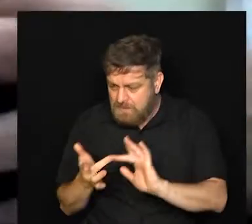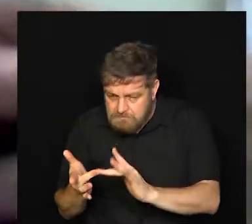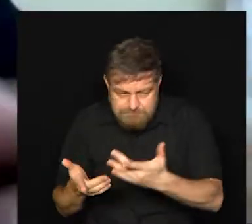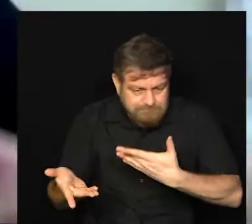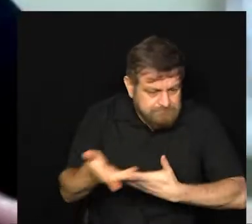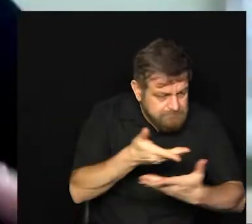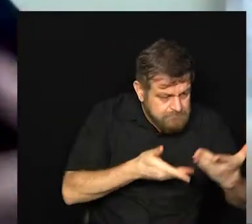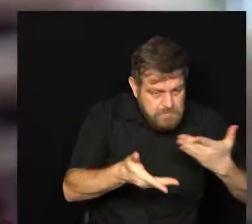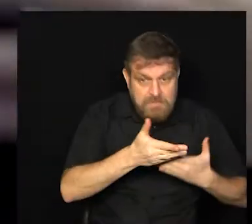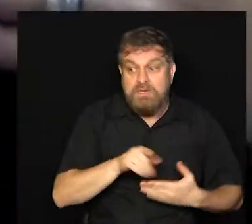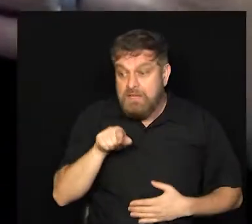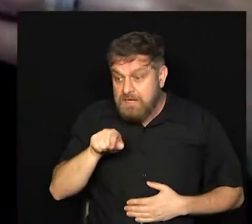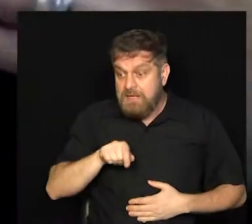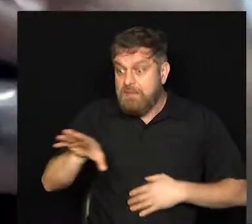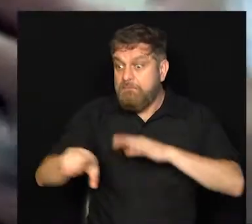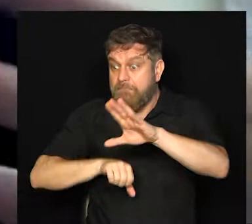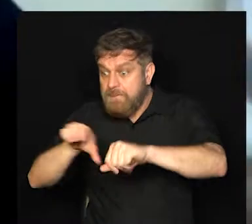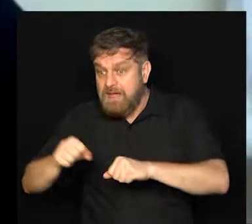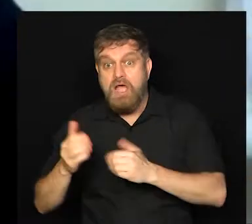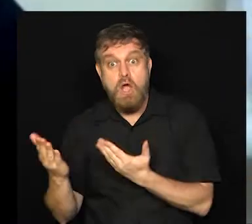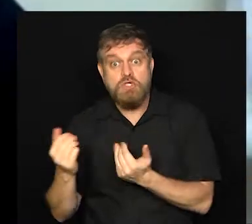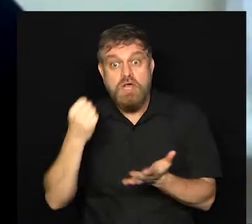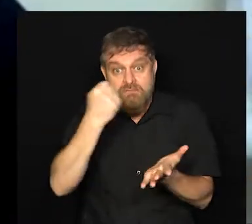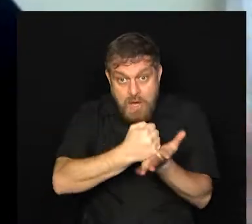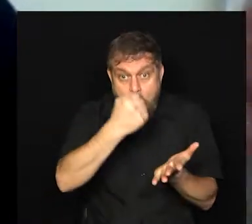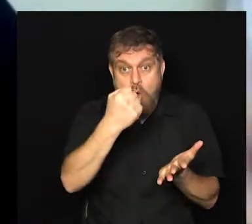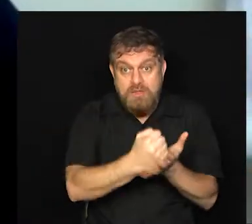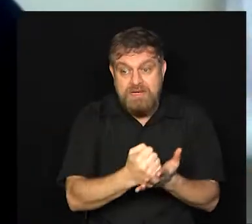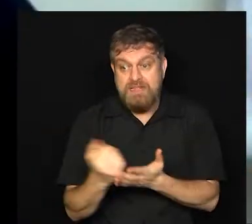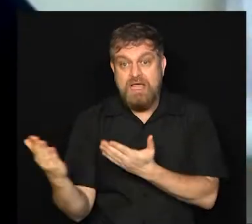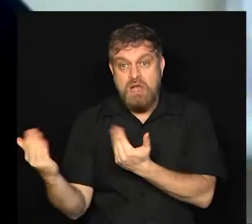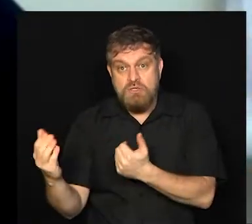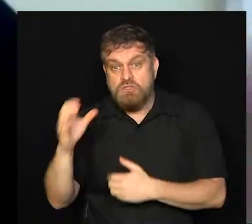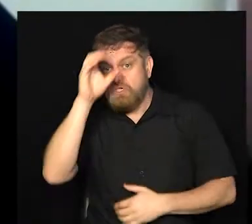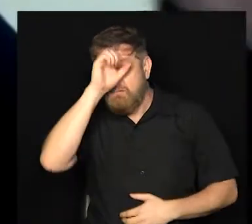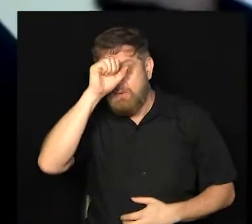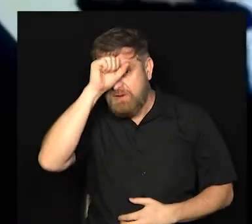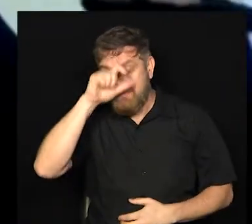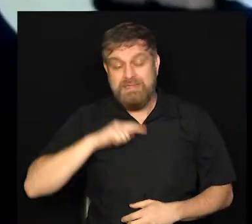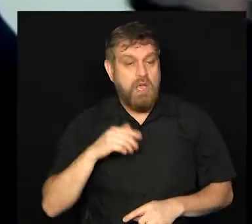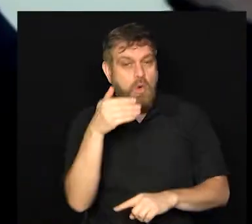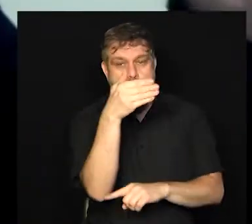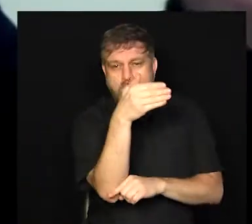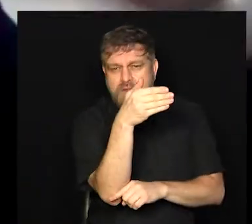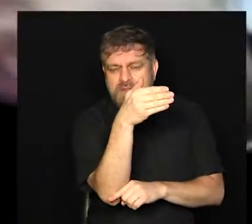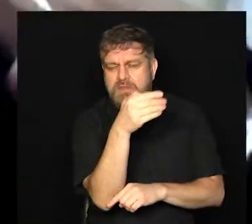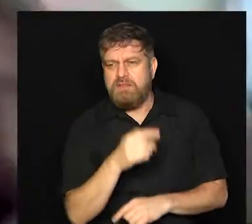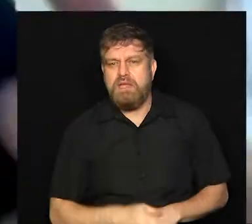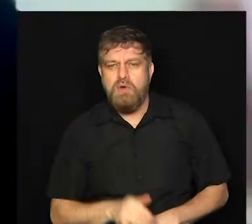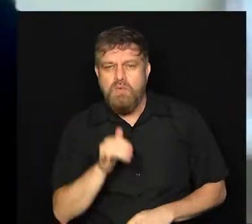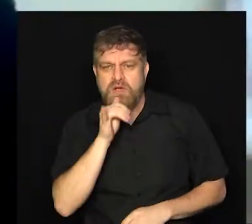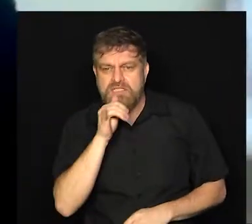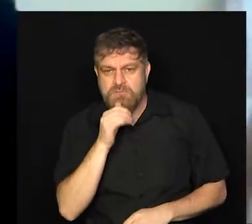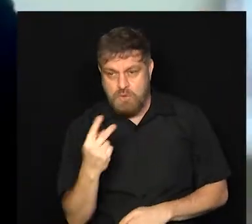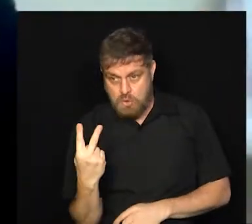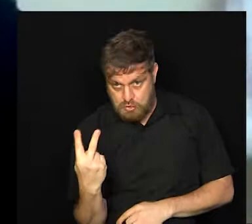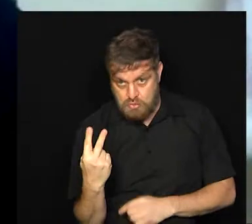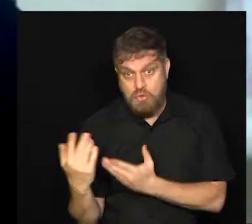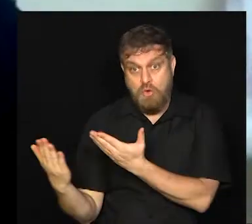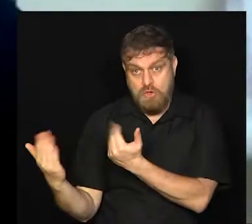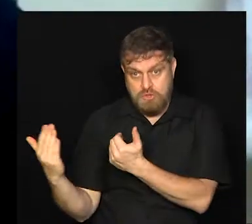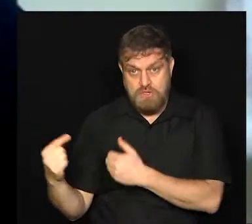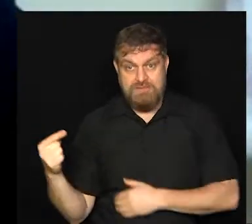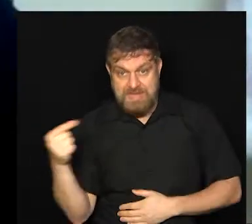e que contratam o nosso jovem aprendiz. O Palme Plaza, por exemplo, há 15 dias atrás, 2 jovens nossos